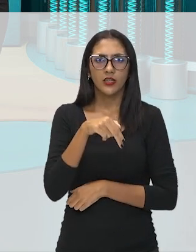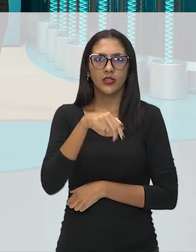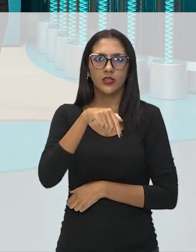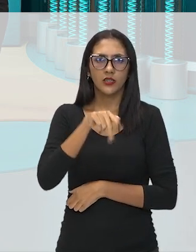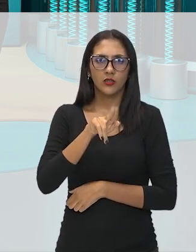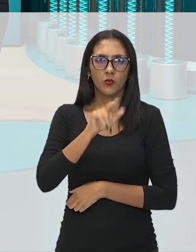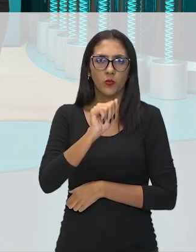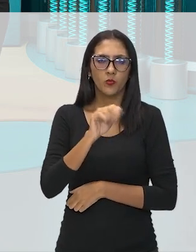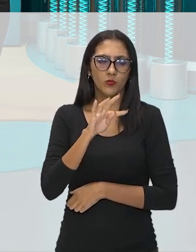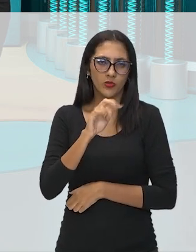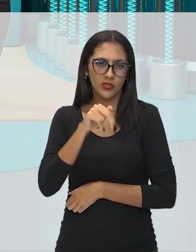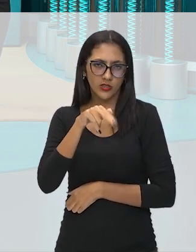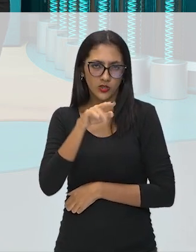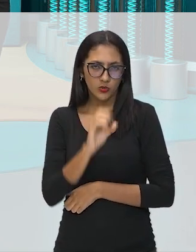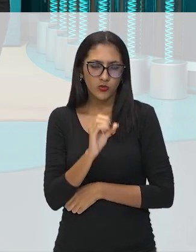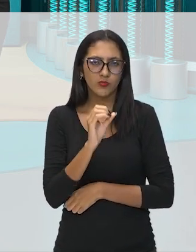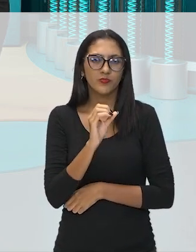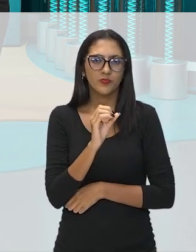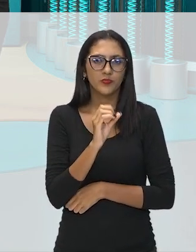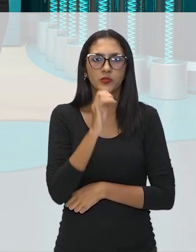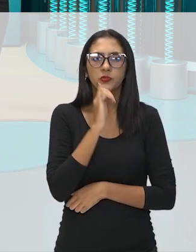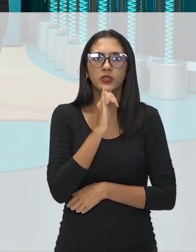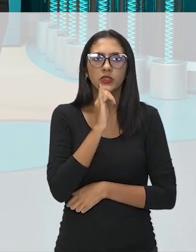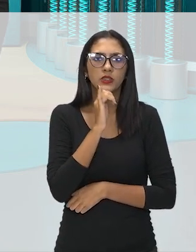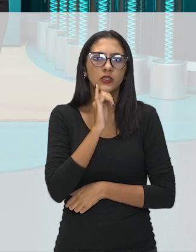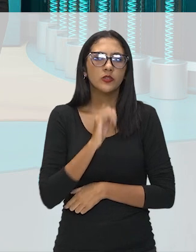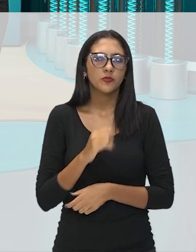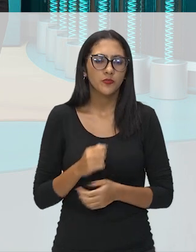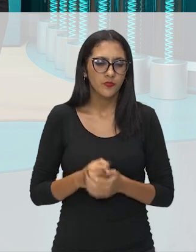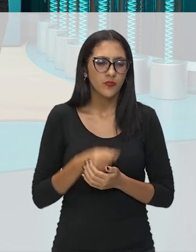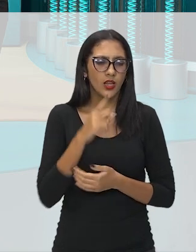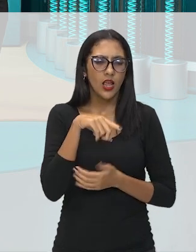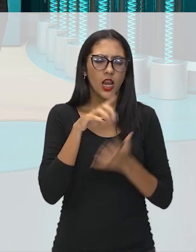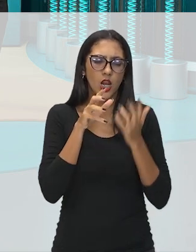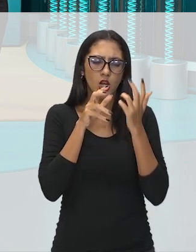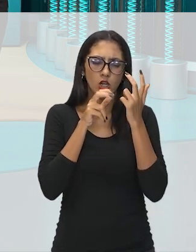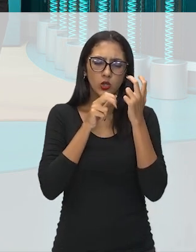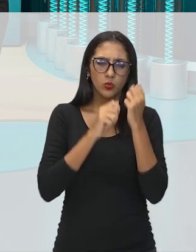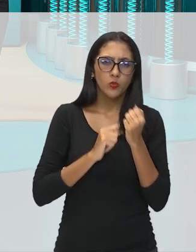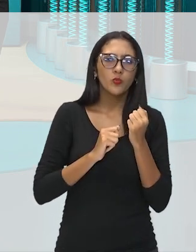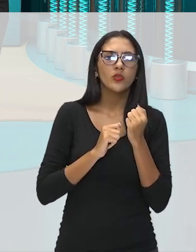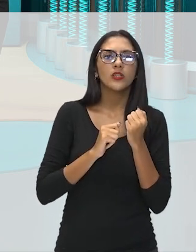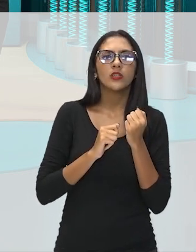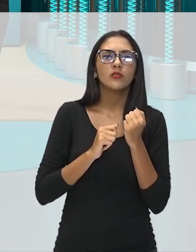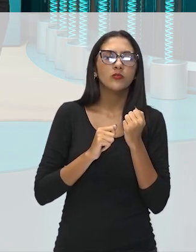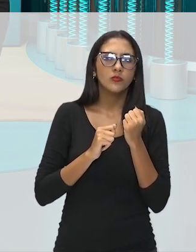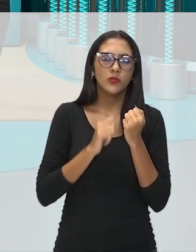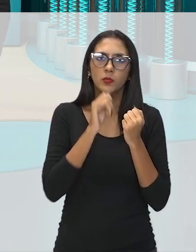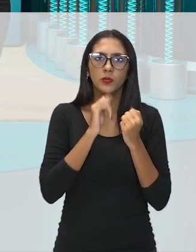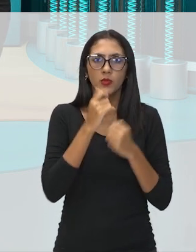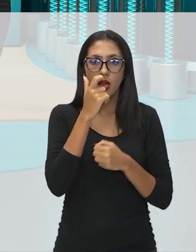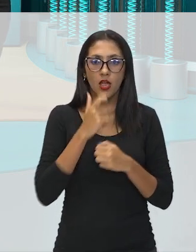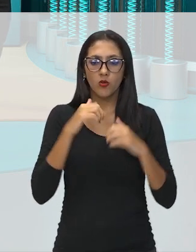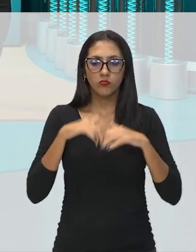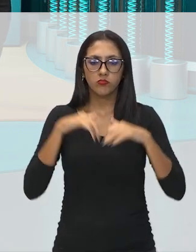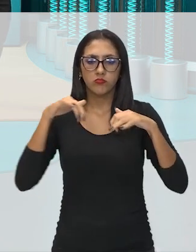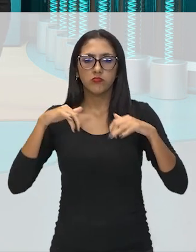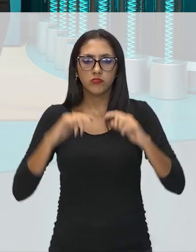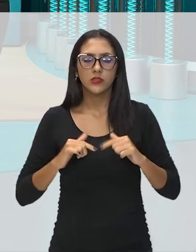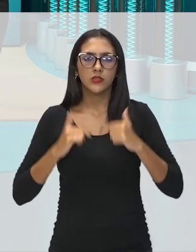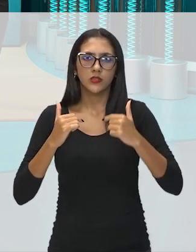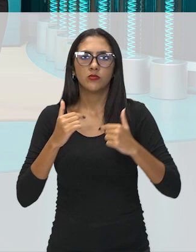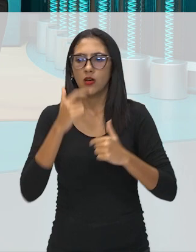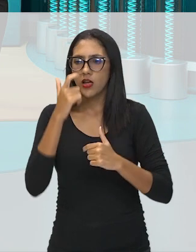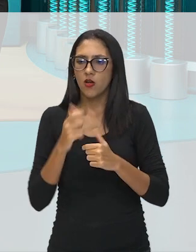né? Enquanto ele estava dormindo, certo? Eu fiz o jantar, ok? Vamos continuar aqui com a oração,